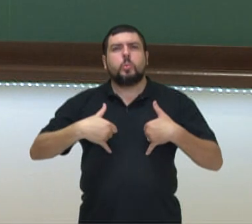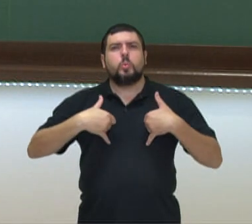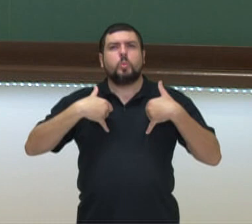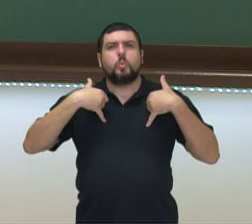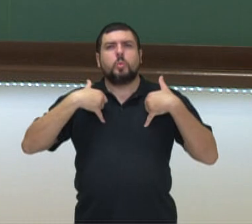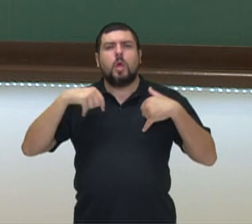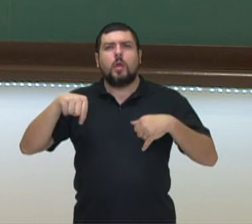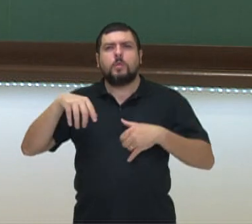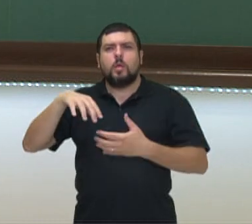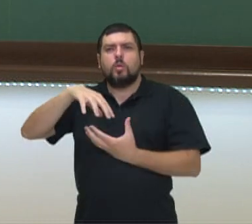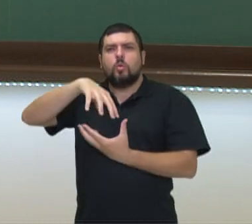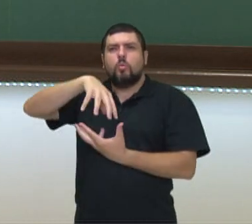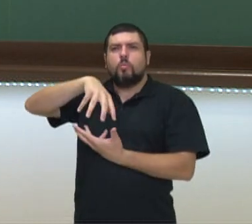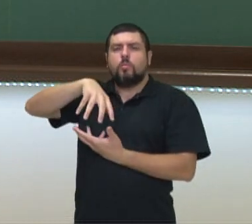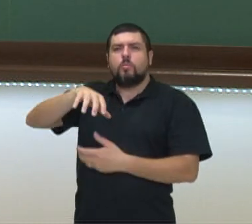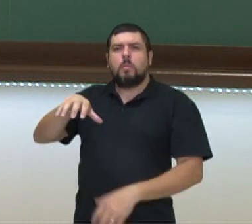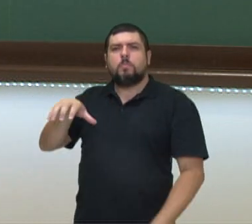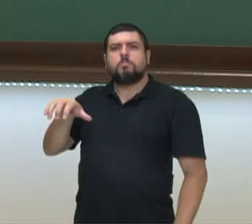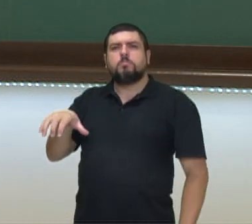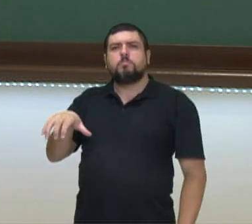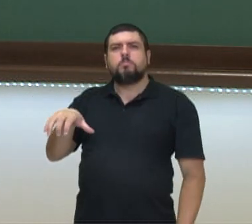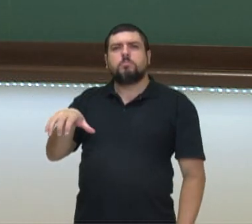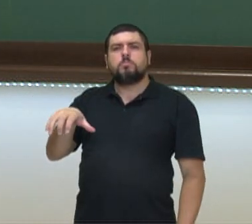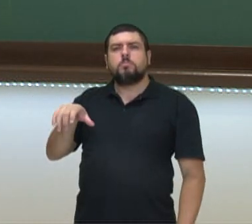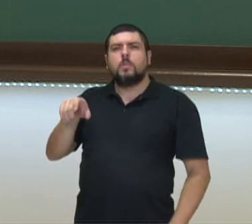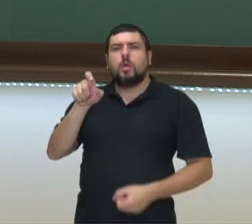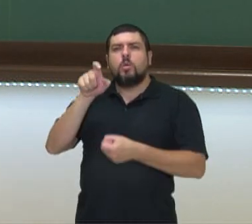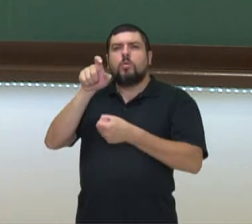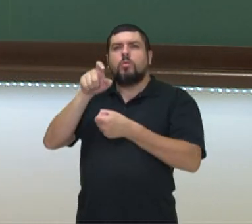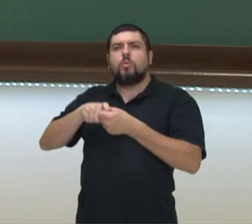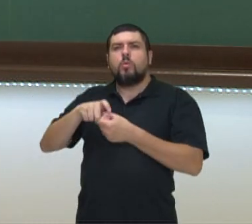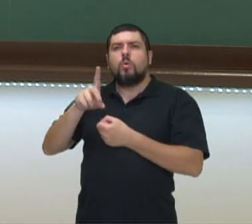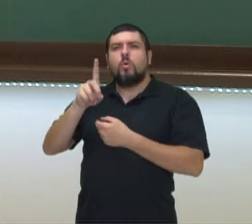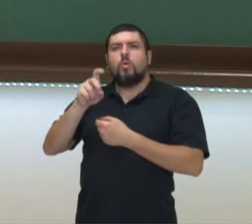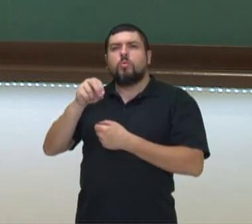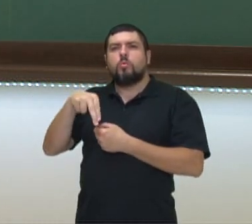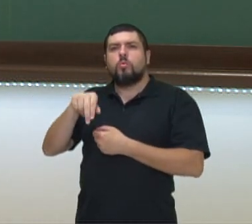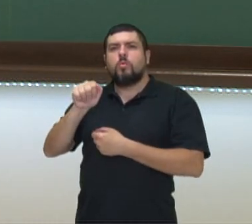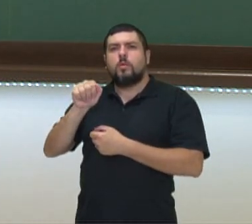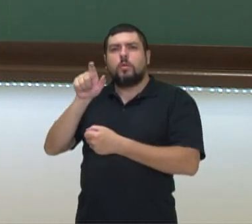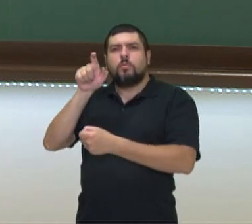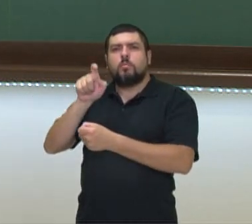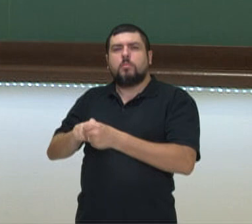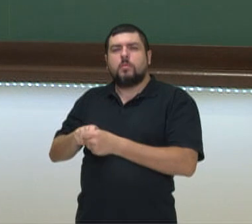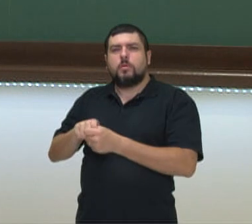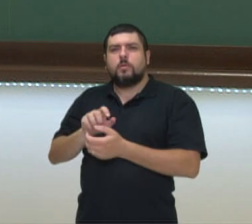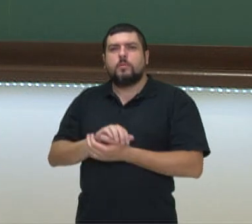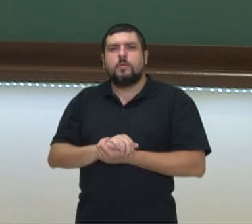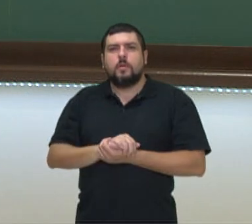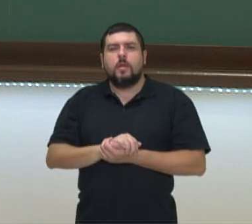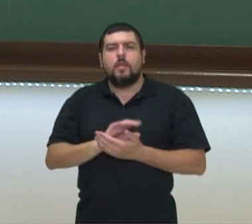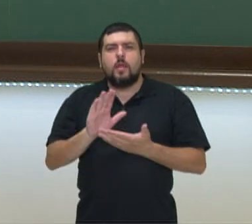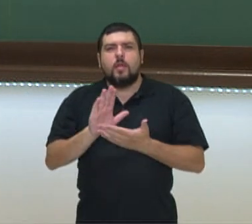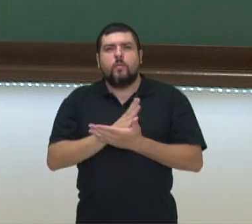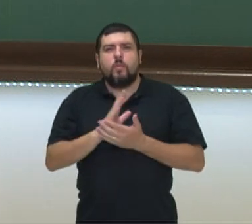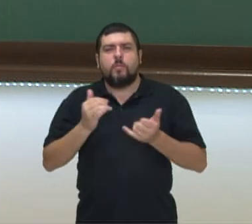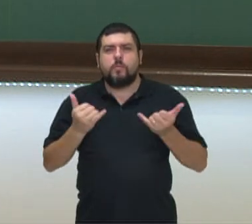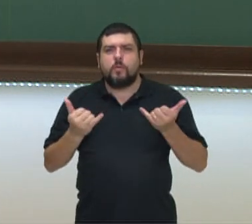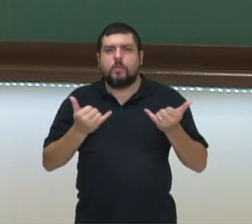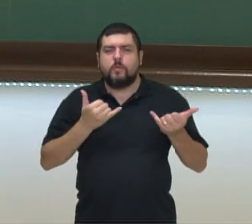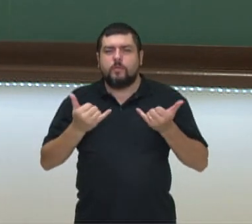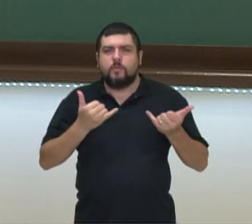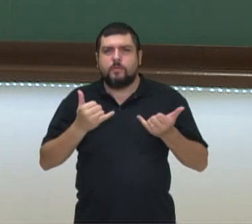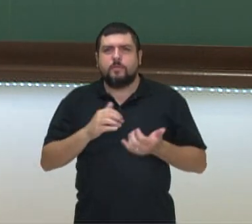América. Então é um quadro que traz aí pra gente essas informações sobre esse período, né, governado pela